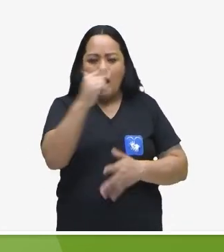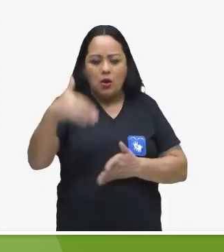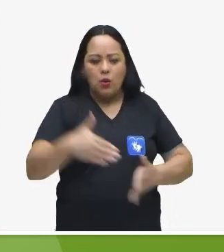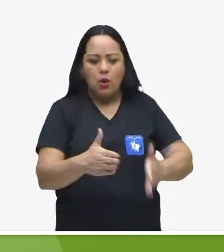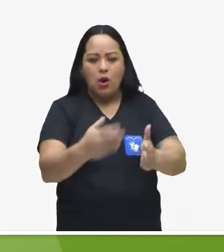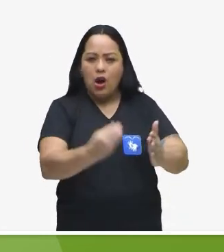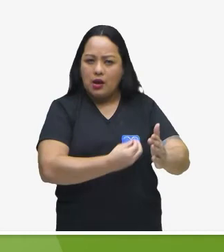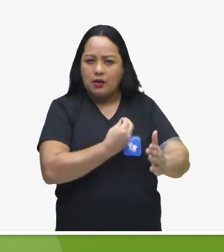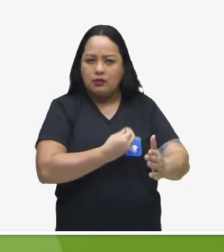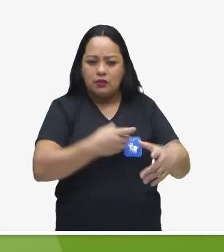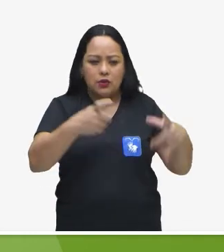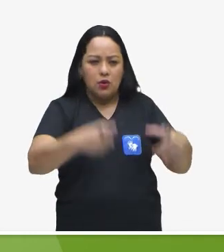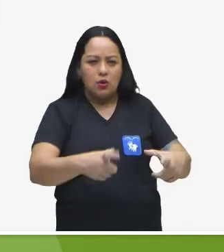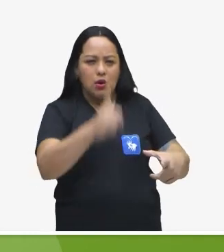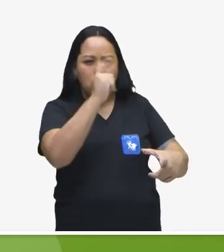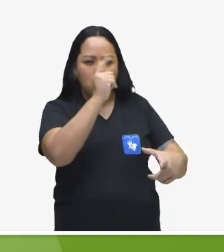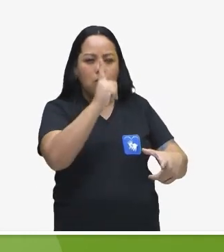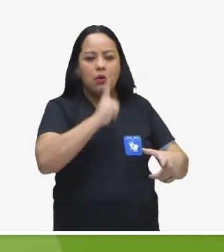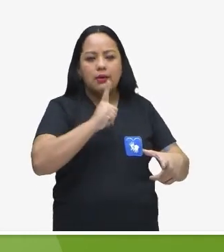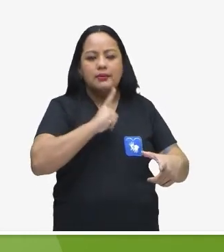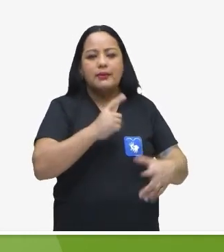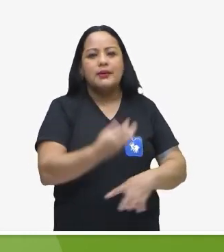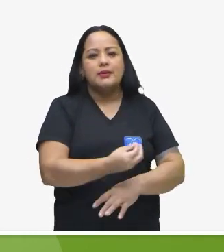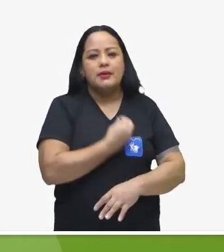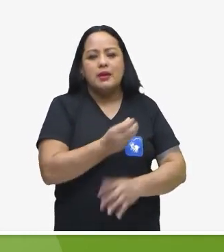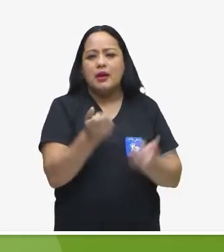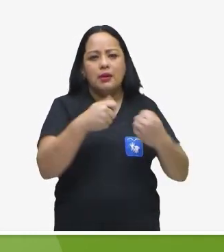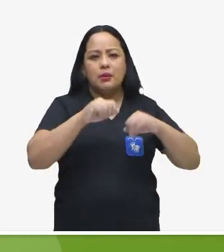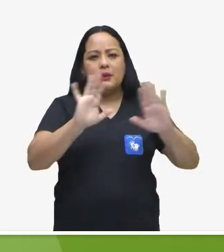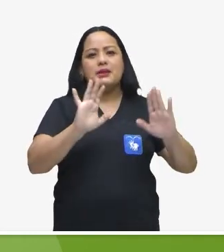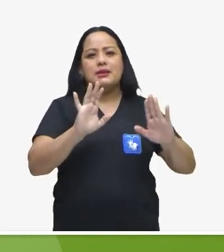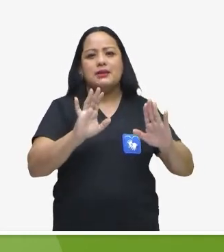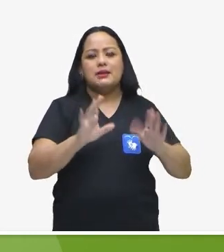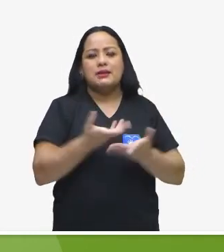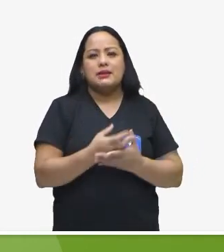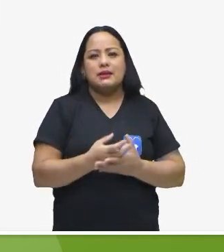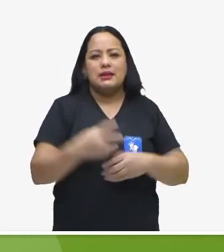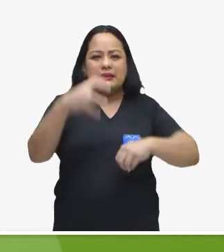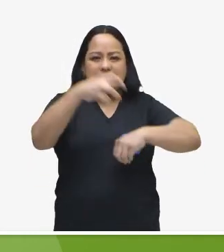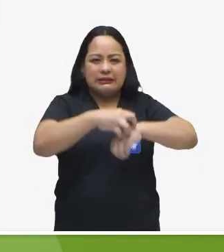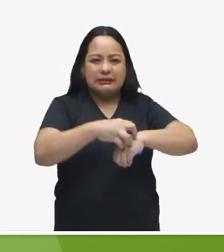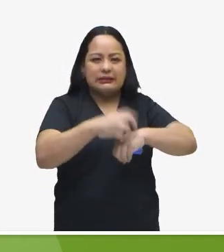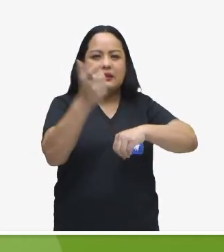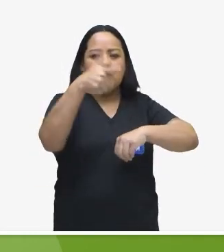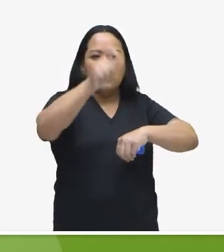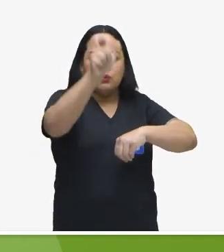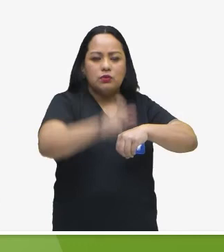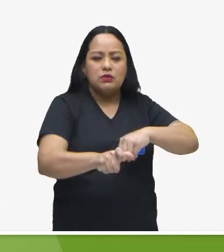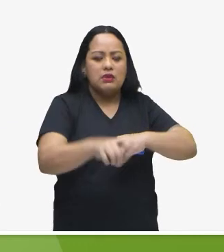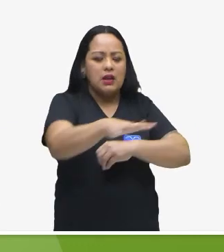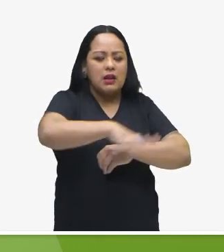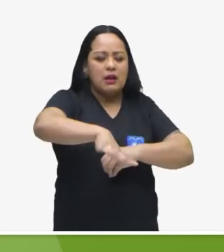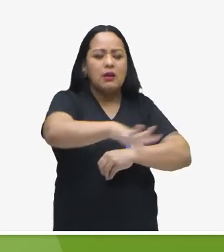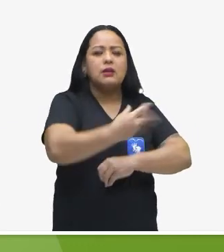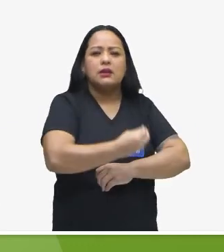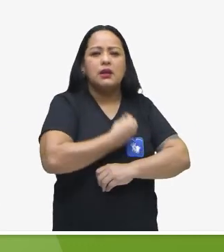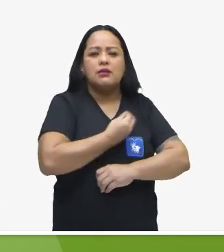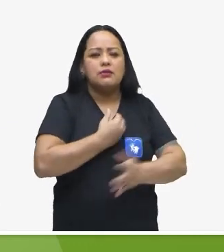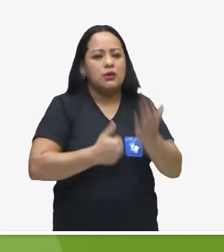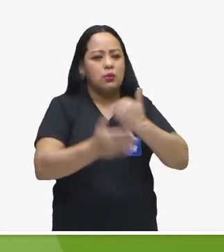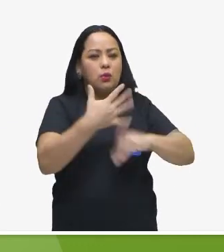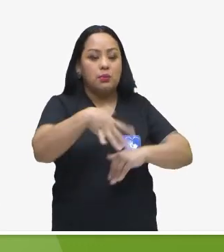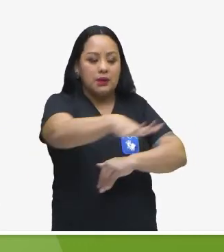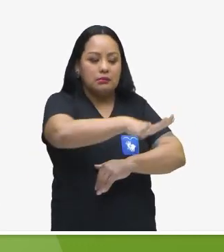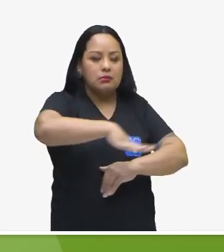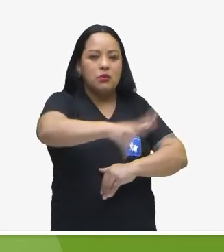locais úmidos, e ali ele não precisa parasitar ninguém, ele vive no ambiente e se alimenta do que tem no ambiente,